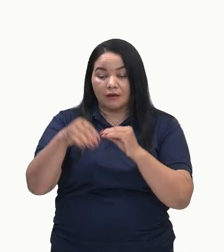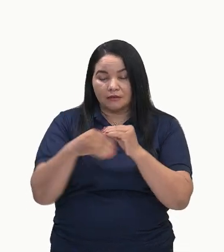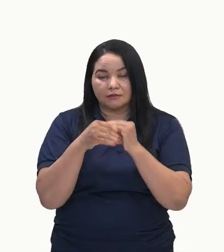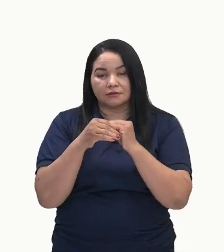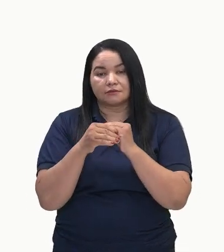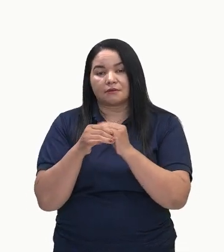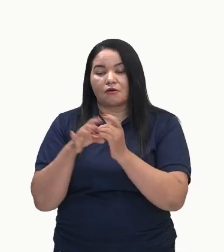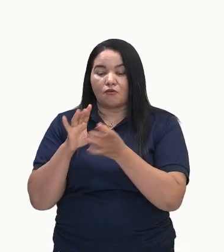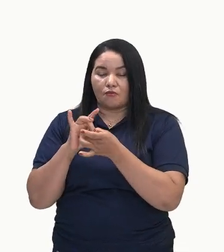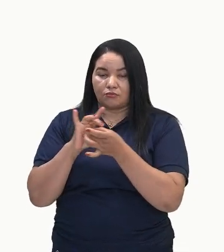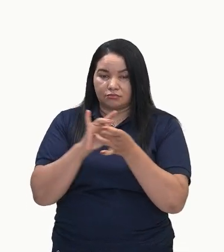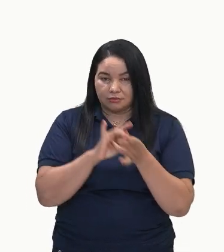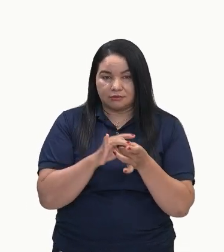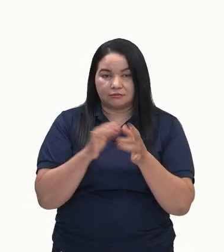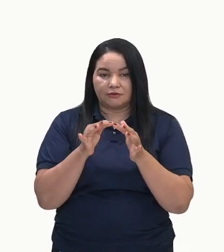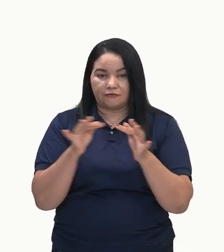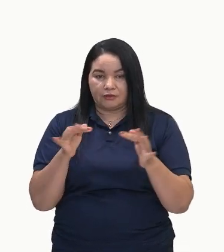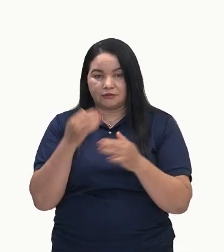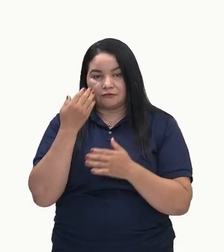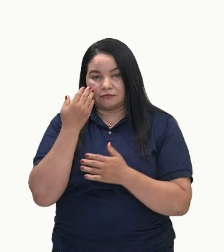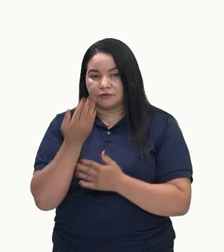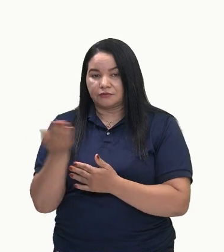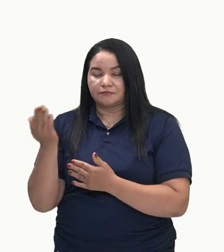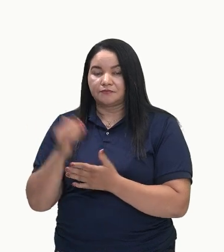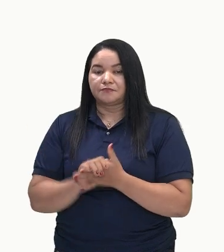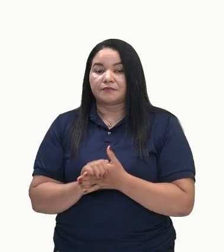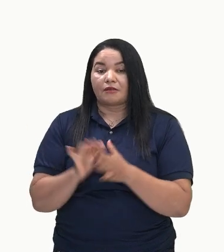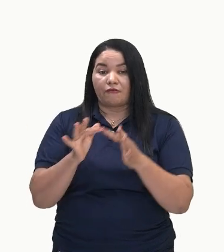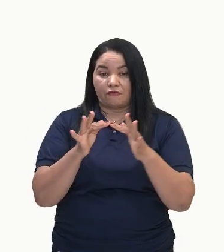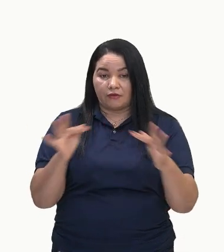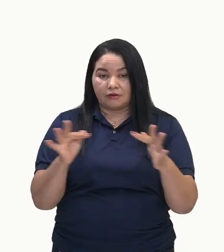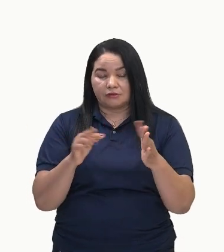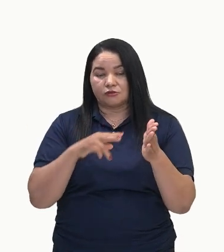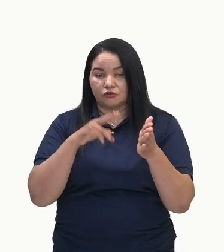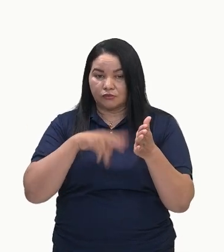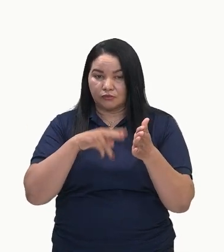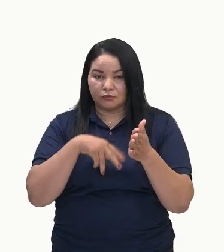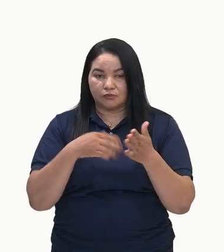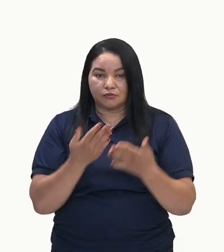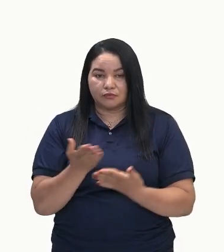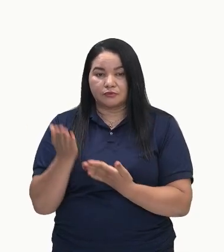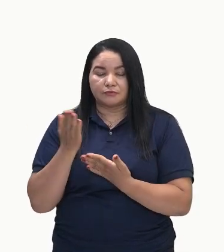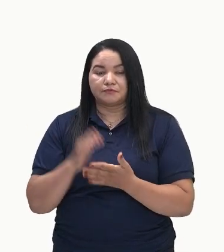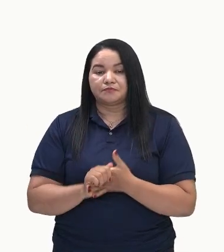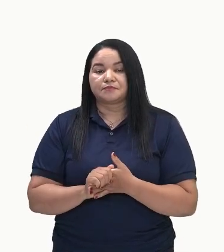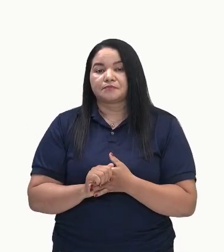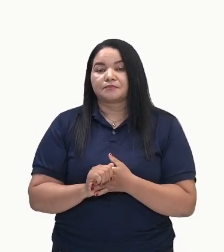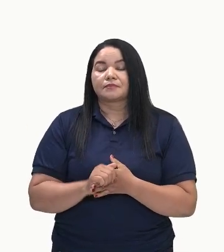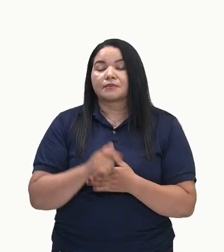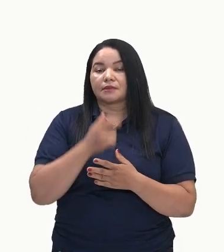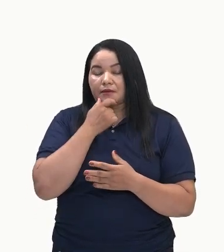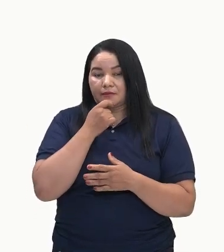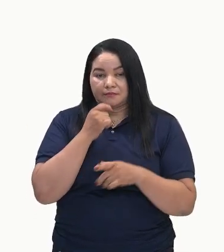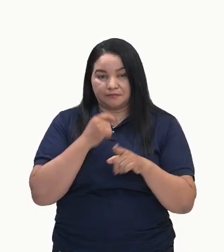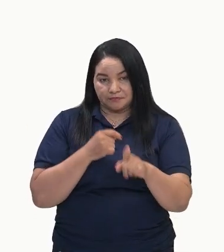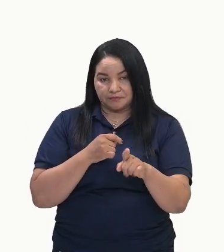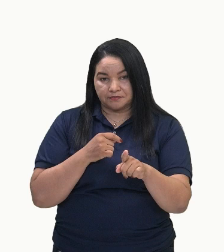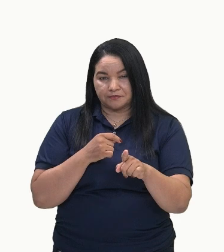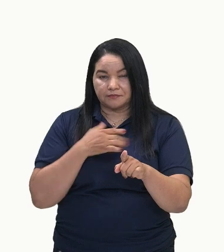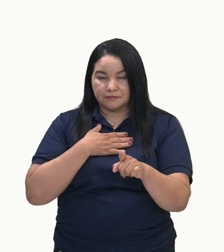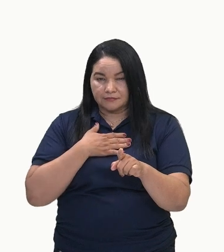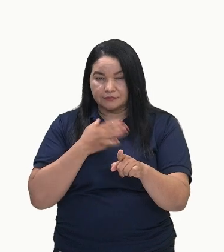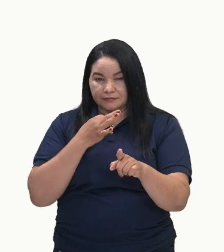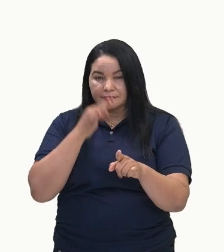eles estão inseridos. Olha o exemplo. He likes coffee. He also drinks tea. Ele gosta de café. He